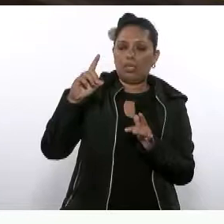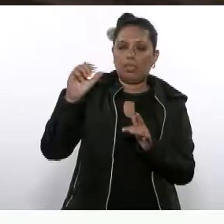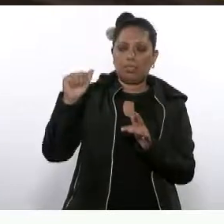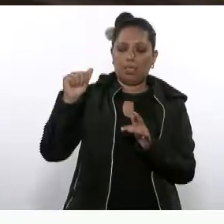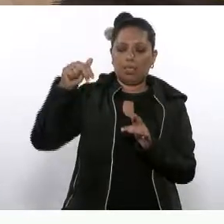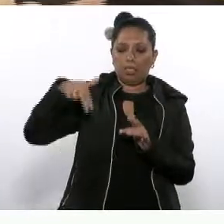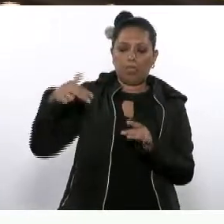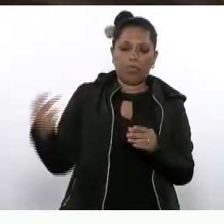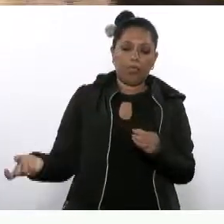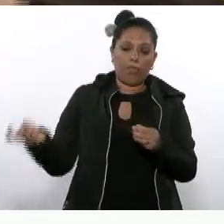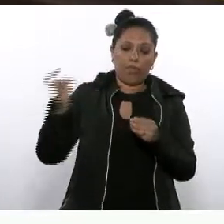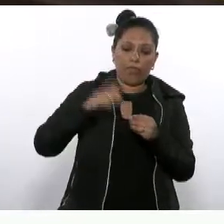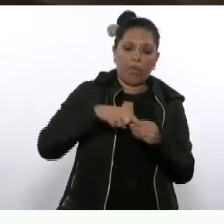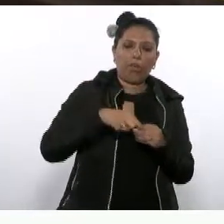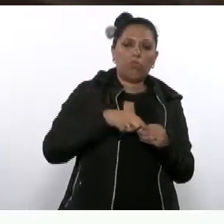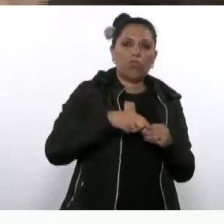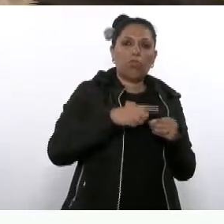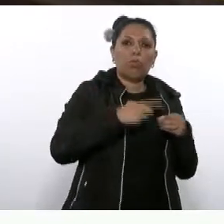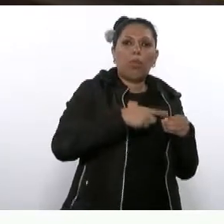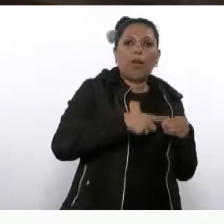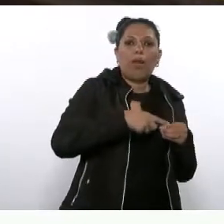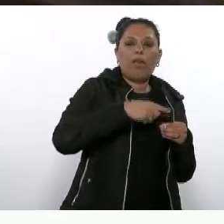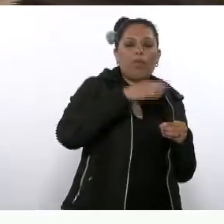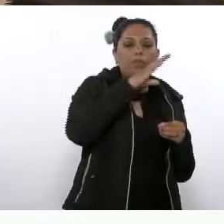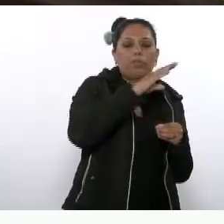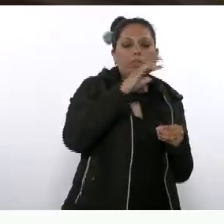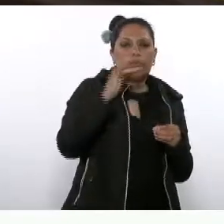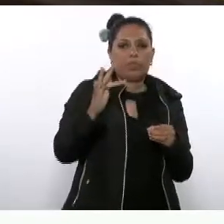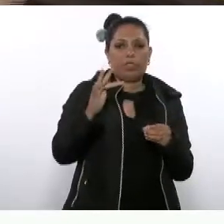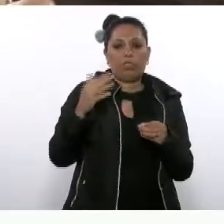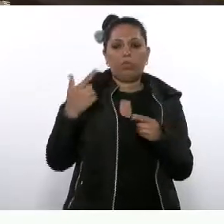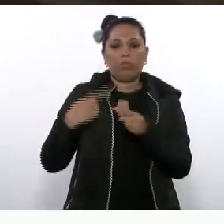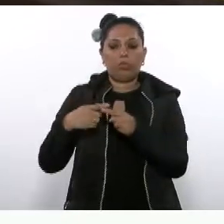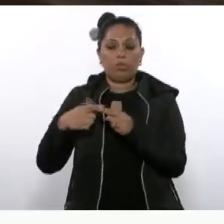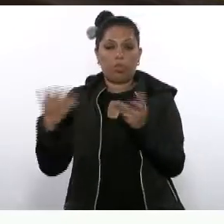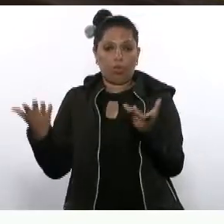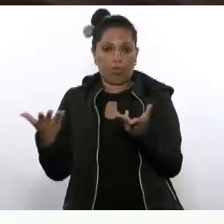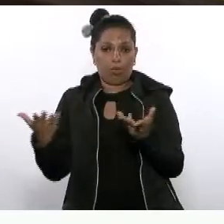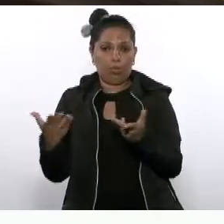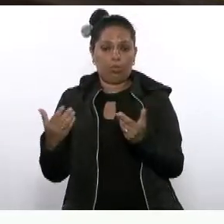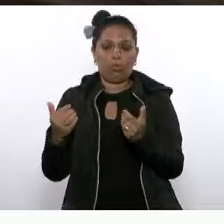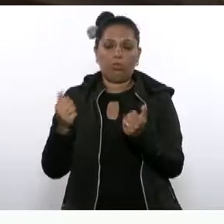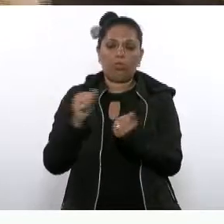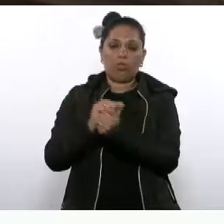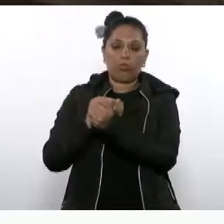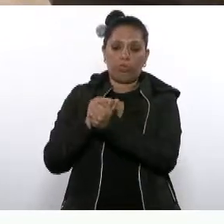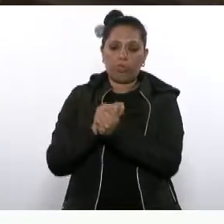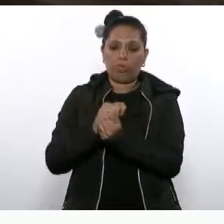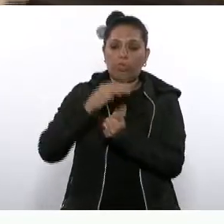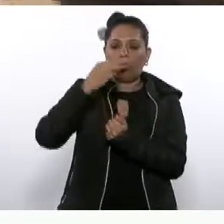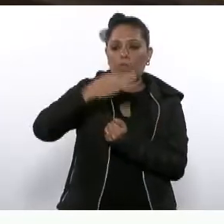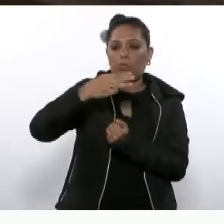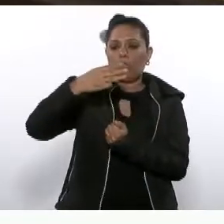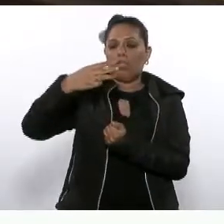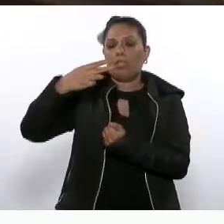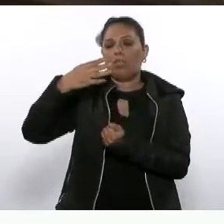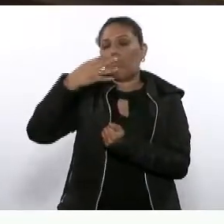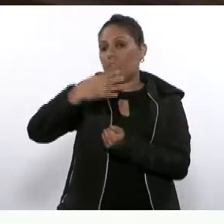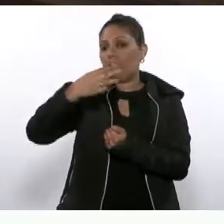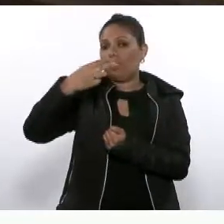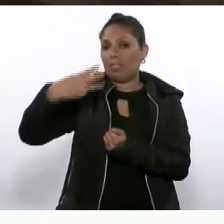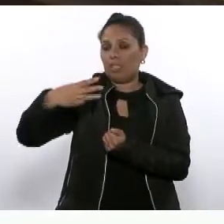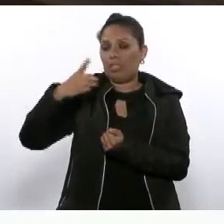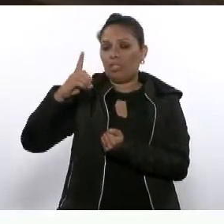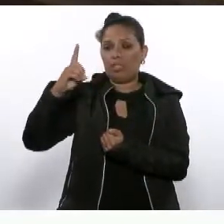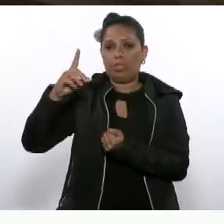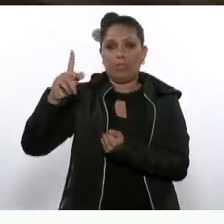retorne para Campo Grande. Nesse momento, a DEAN Oeste está junta a 43DP, que é Guaratiba,